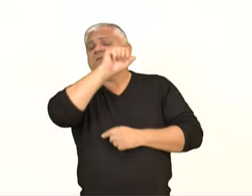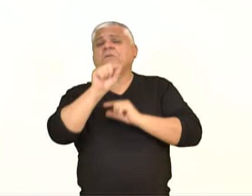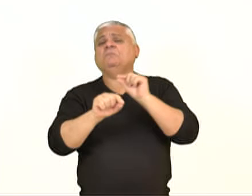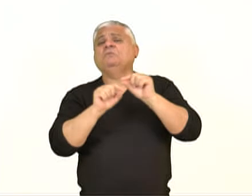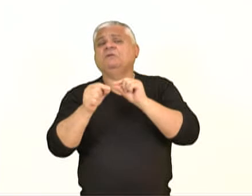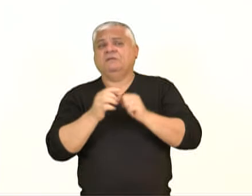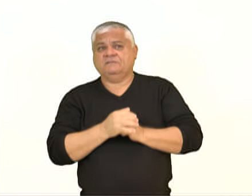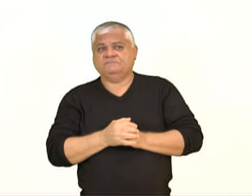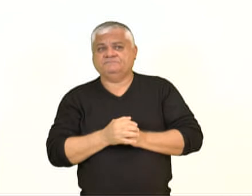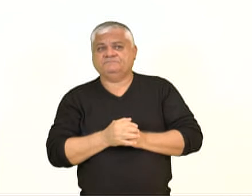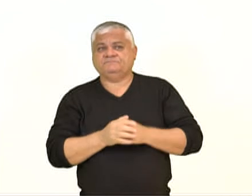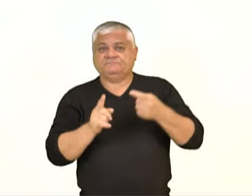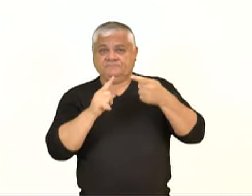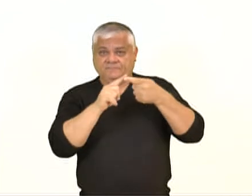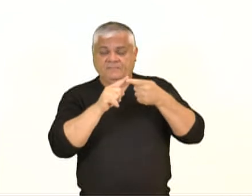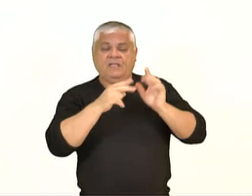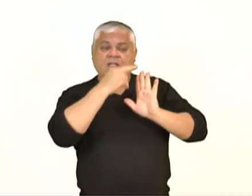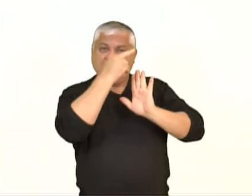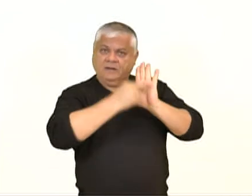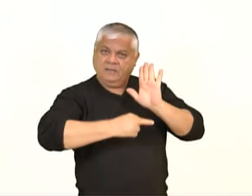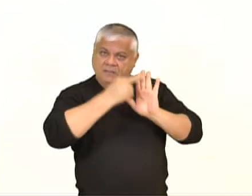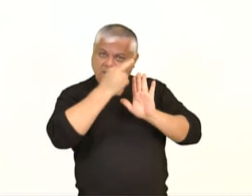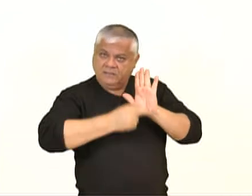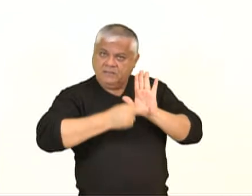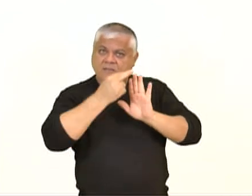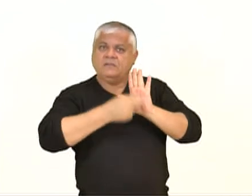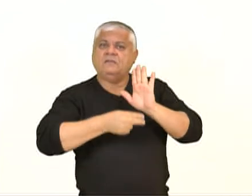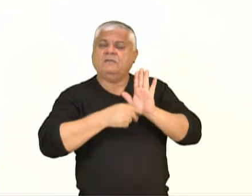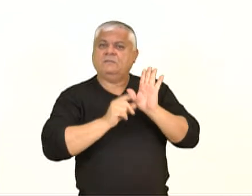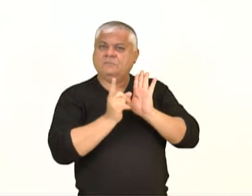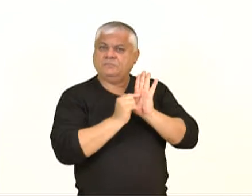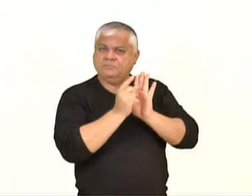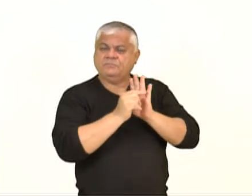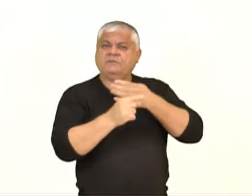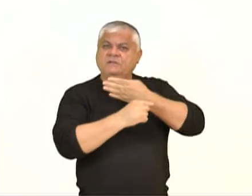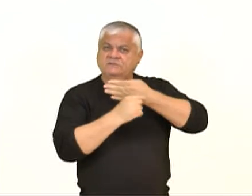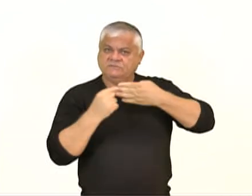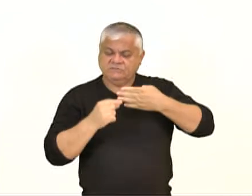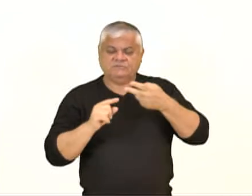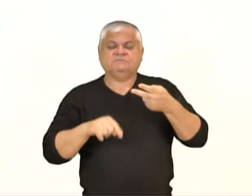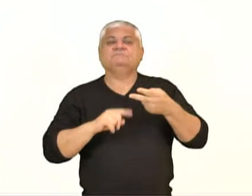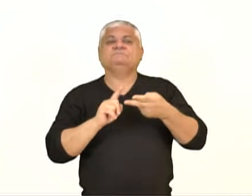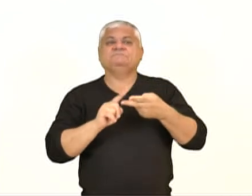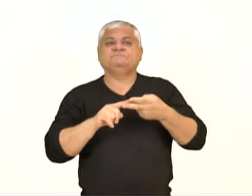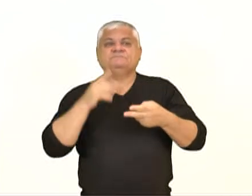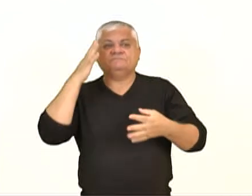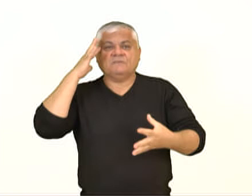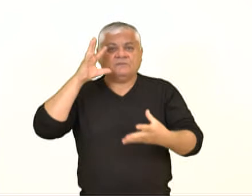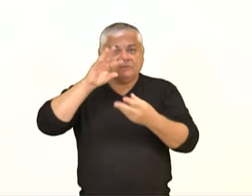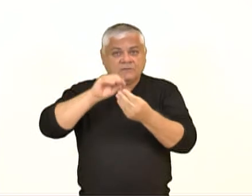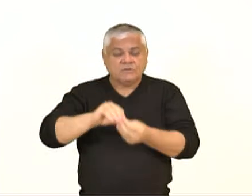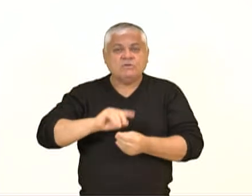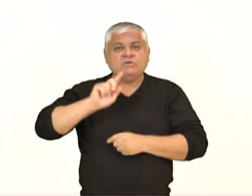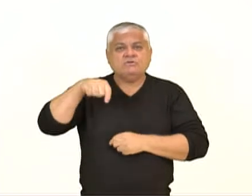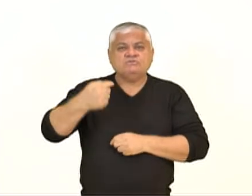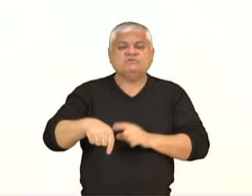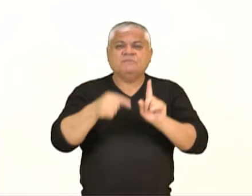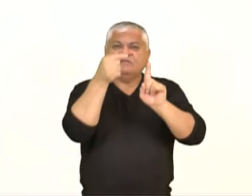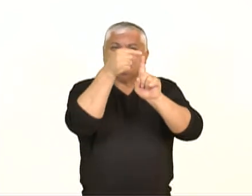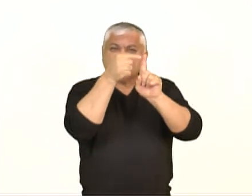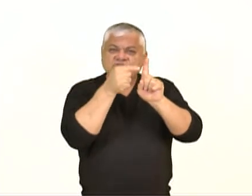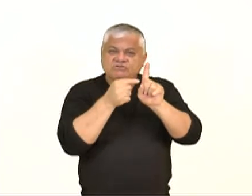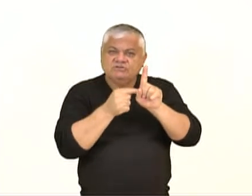aprendemos? Nós lemos um artigo de opinião sobre a paixão pelo futebol, compreendemos um pouco mais sobre os tipos de